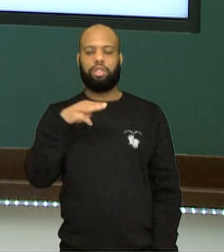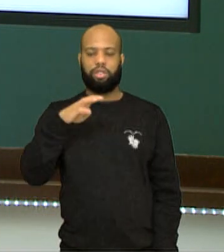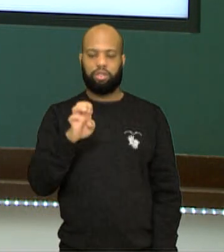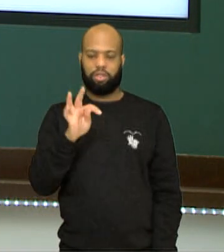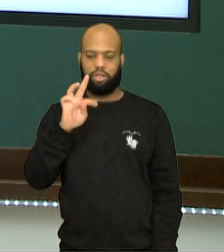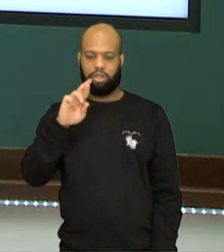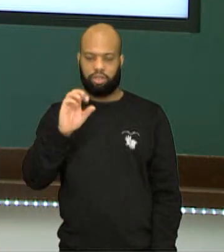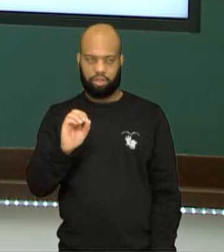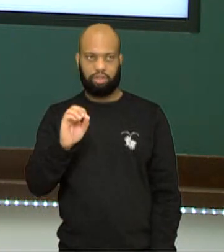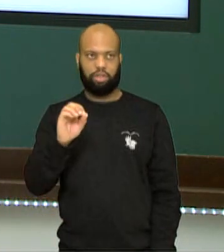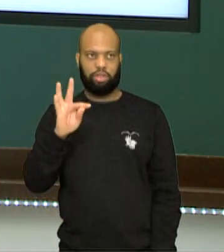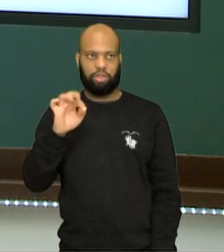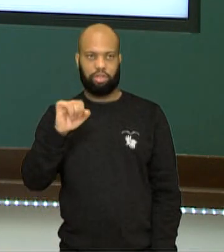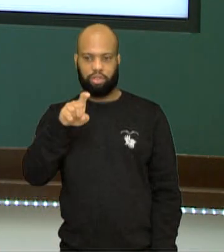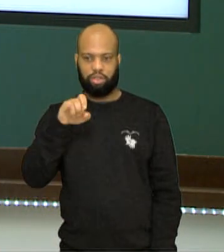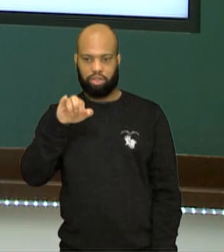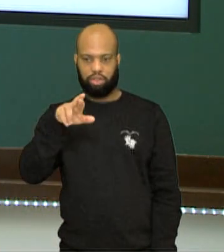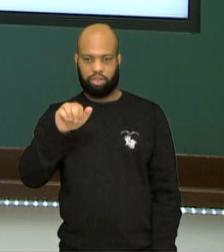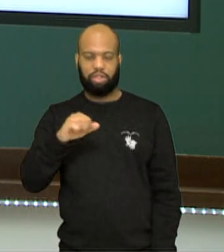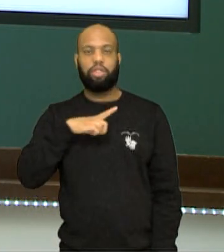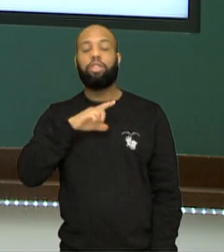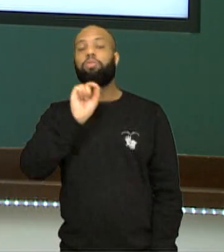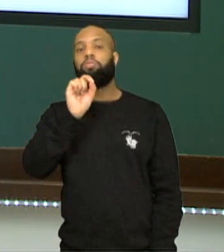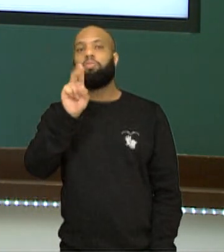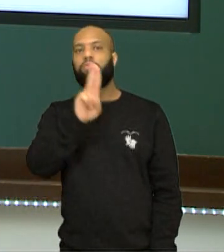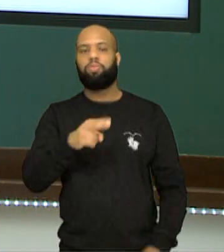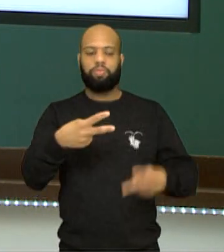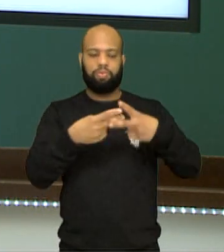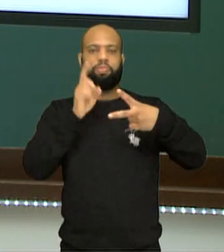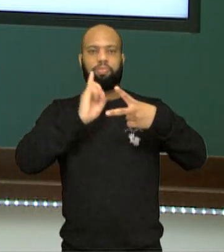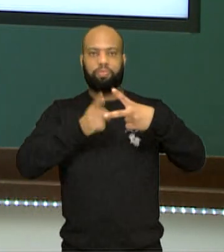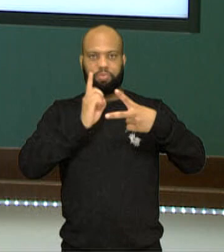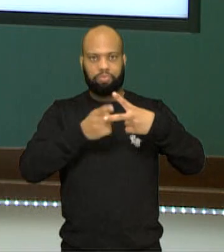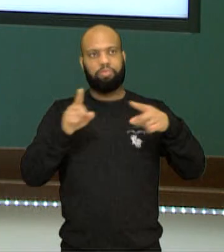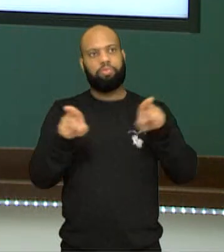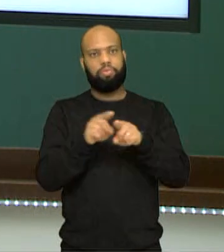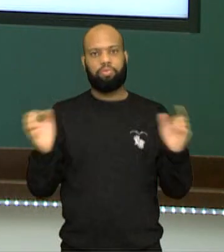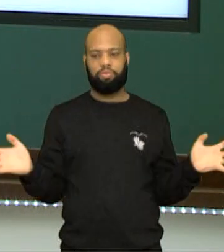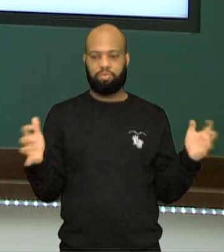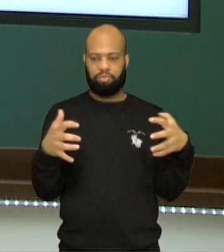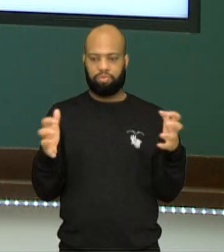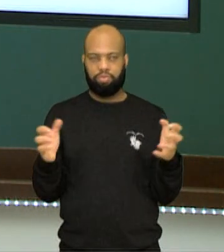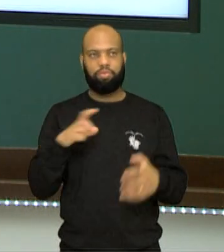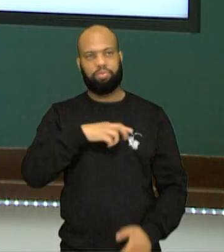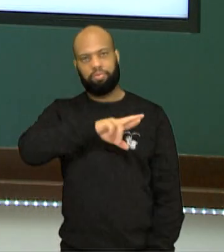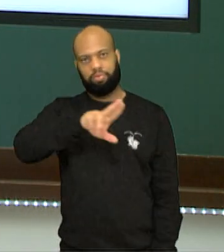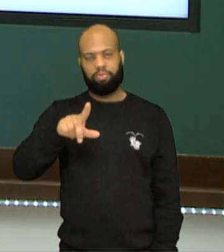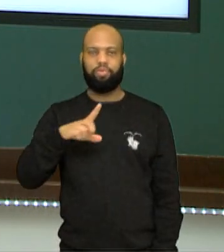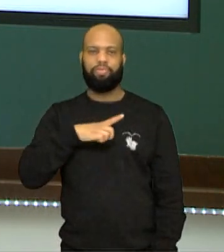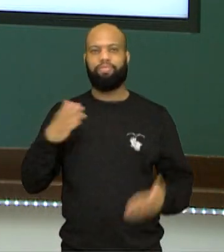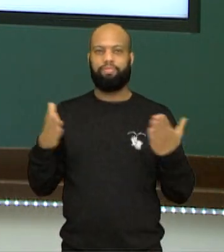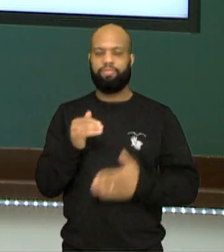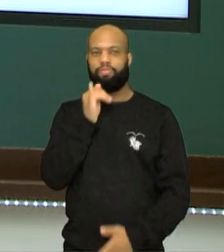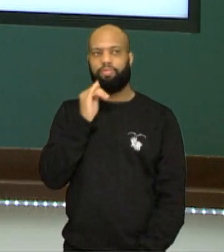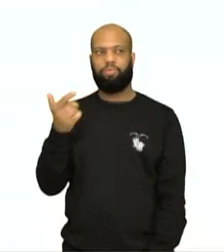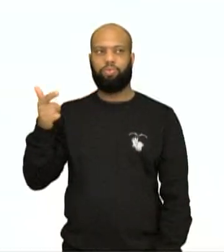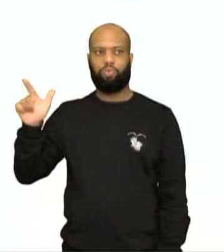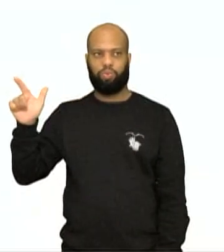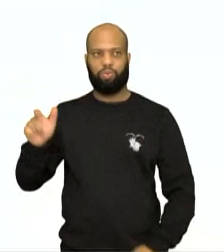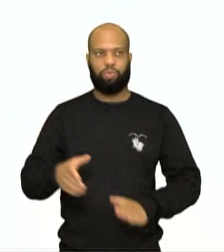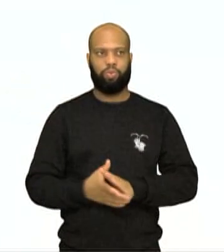flauta, acordeon. E o exemplo do baião é a asa branca, mas a gente vai passar um outro exemplo aqui para você, tá? Então vamos lá ver o